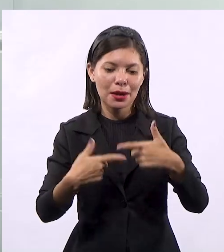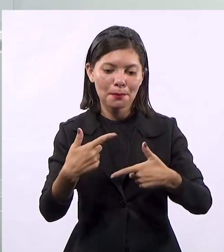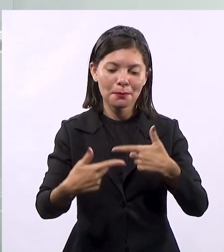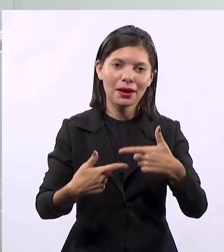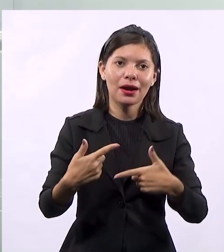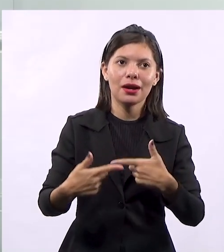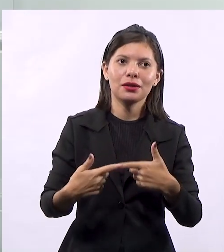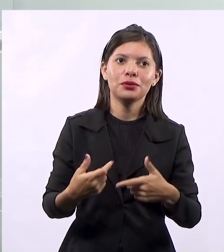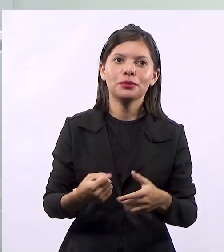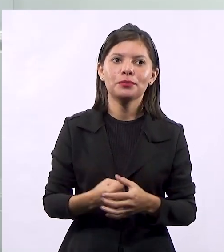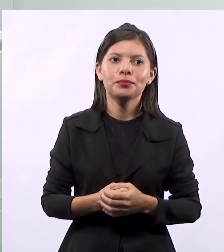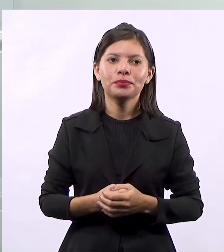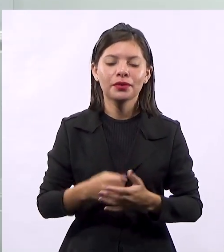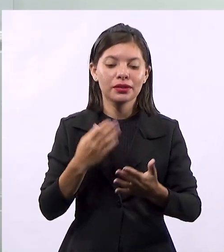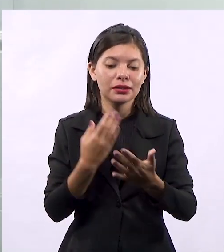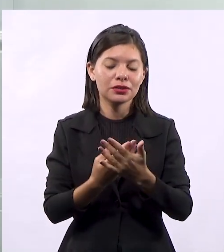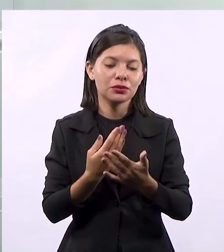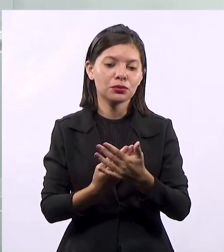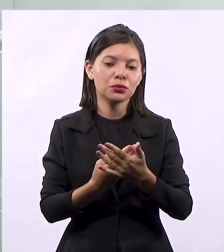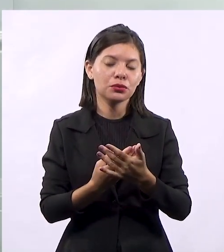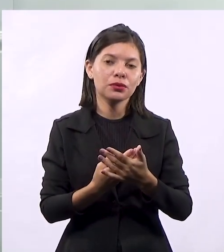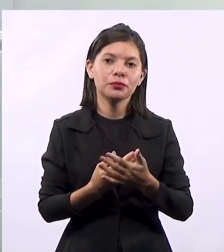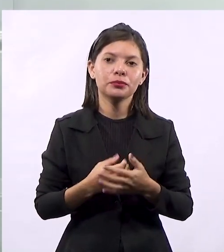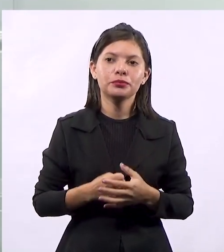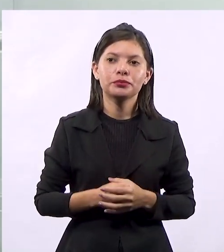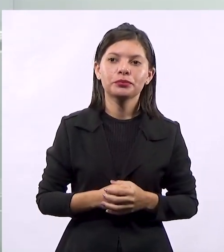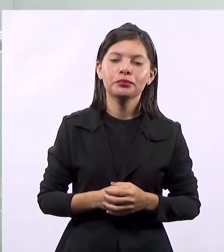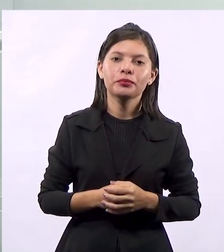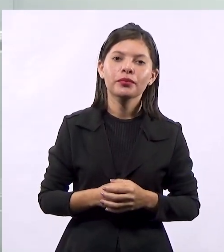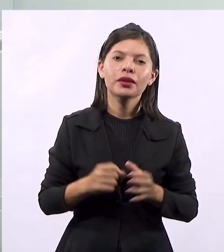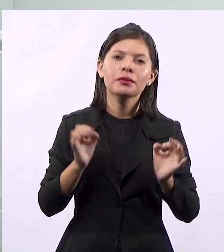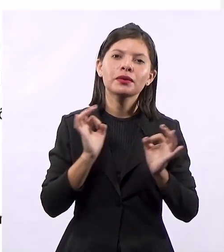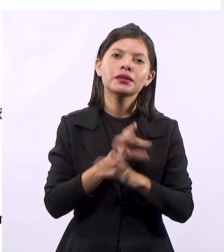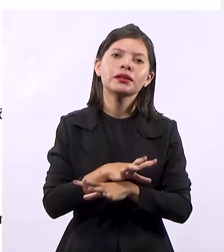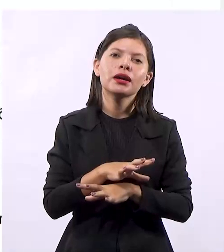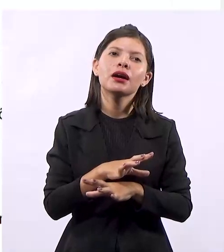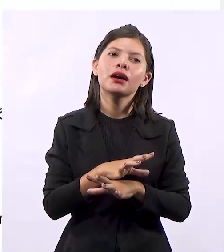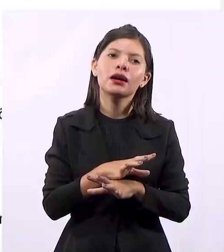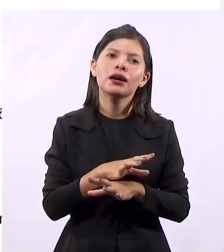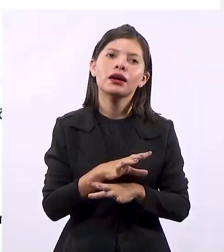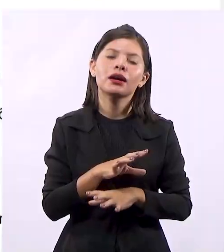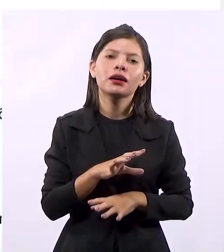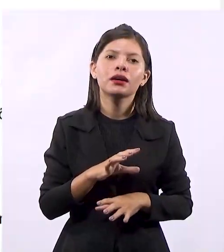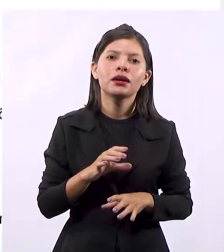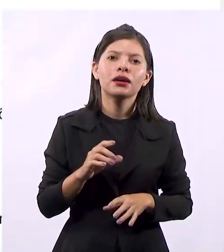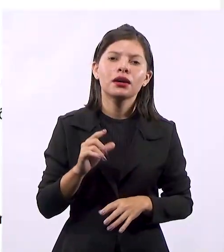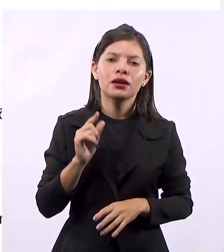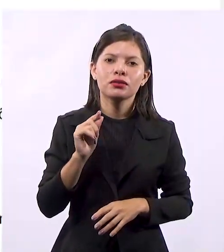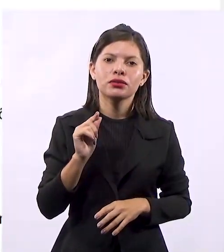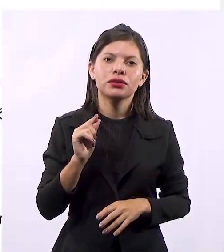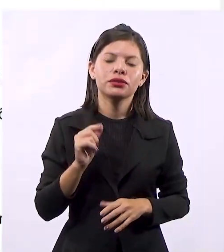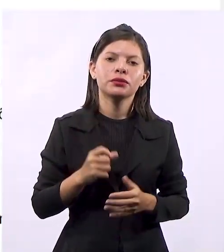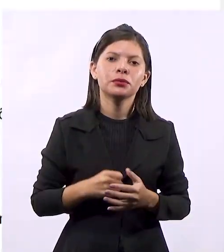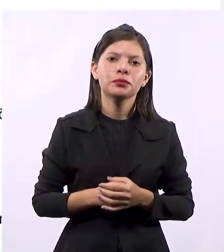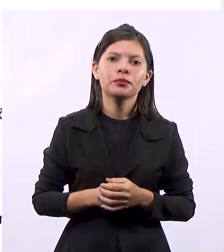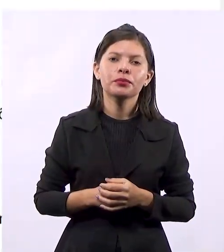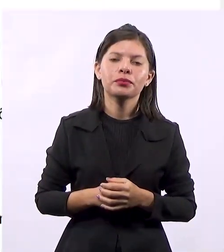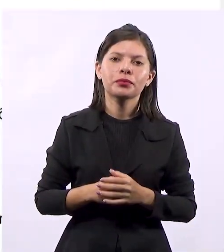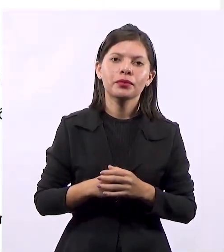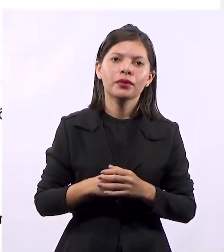pessoas estudam, depois elas trabalham. Fica aí a reflexão. E para encerrar